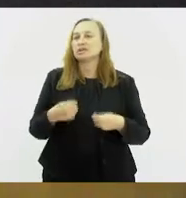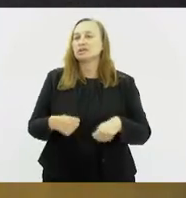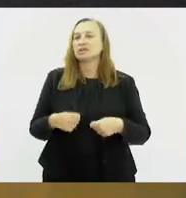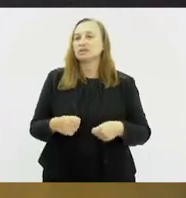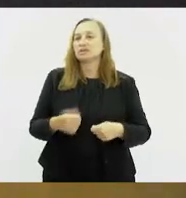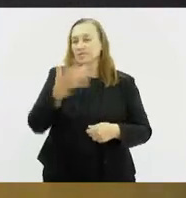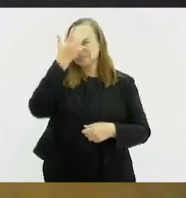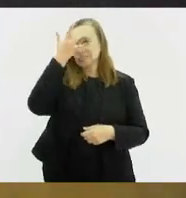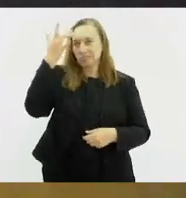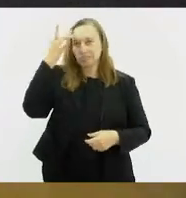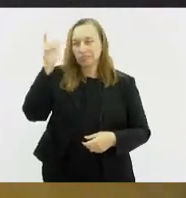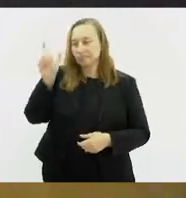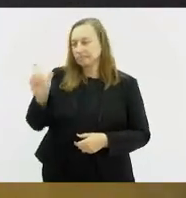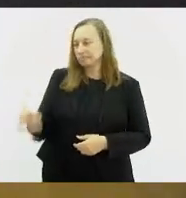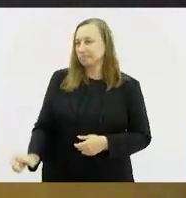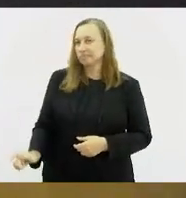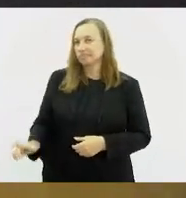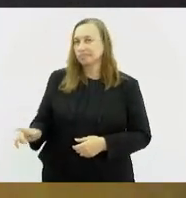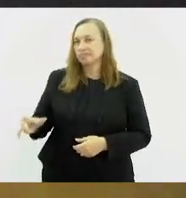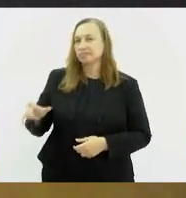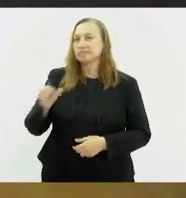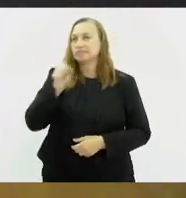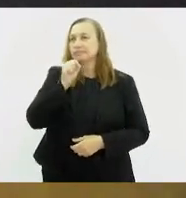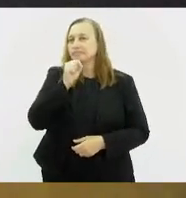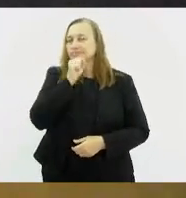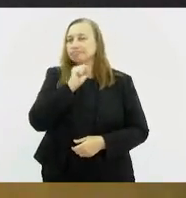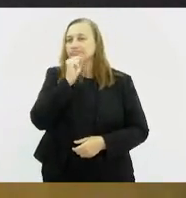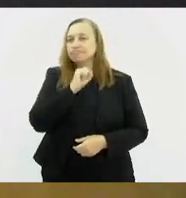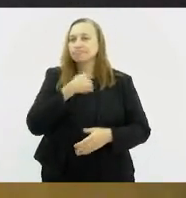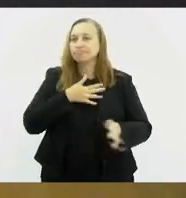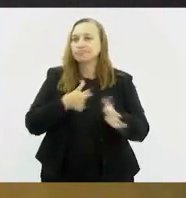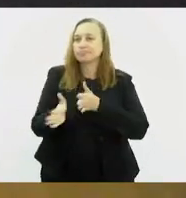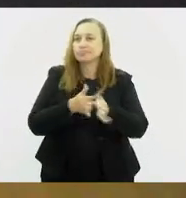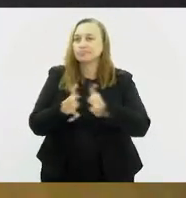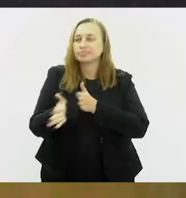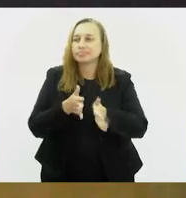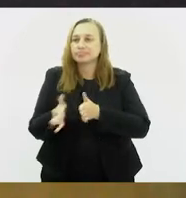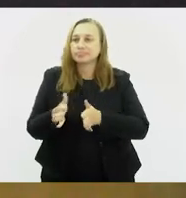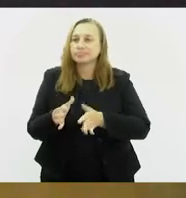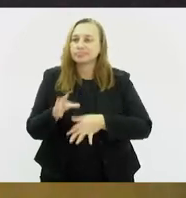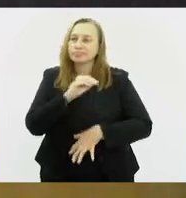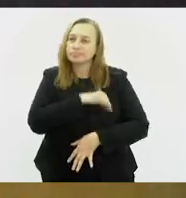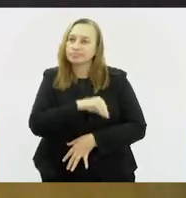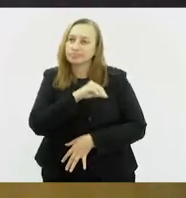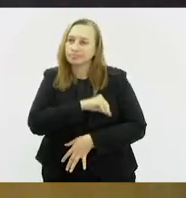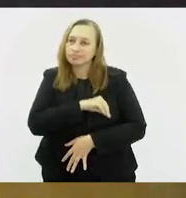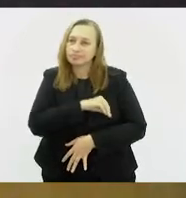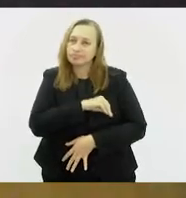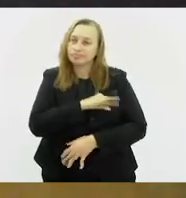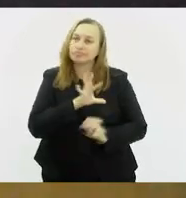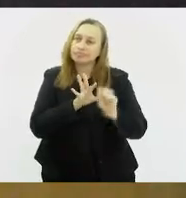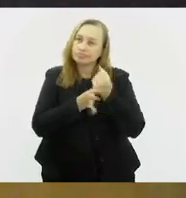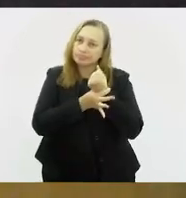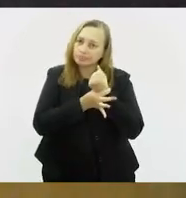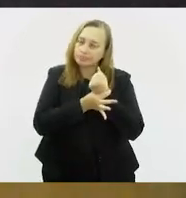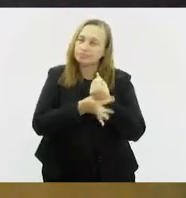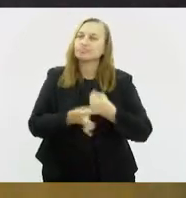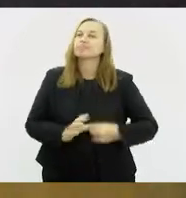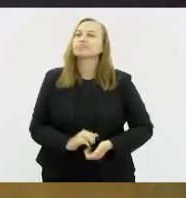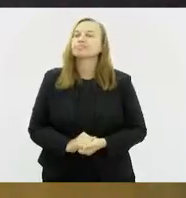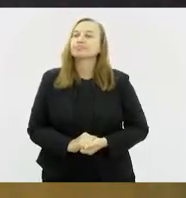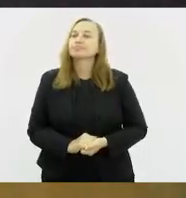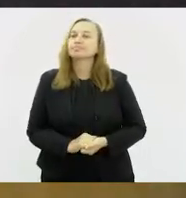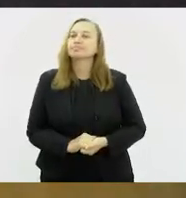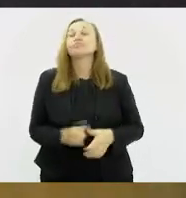da pessoa idosa, um bom acesso à questão da renda, da garantia da renda e da subsistência. A